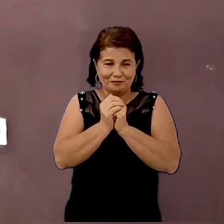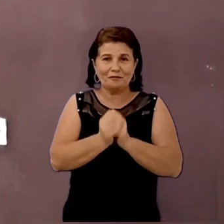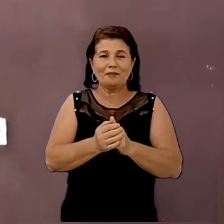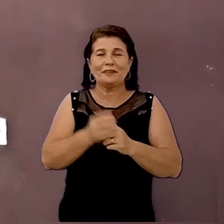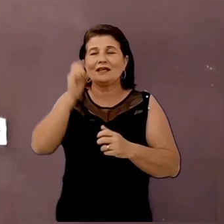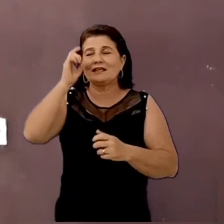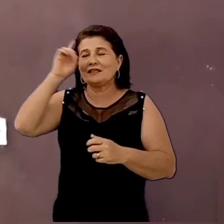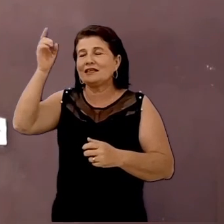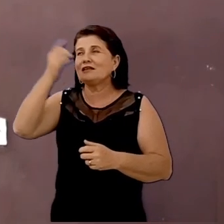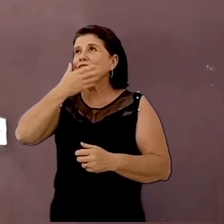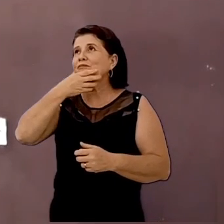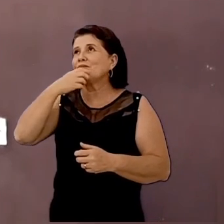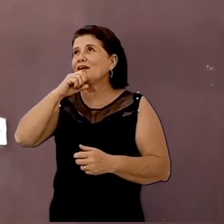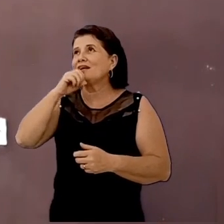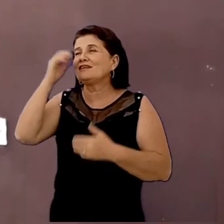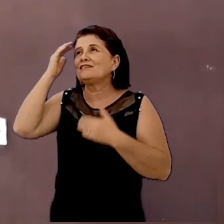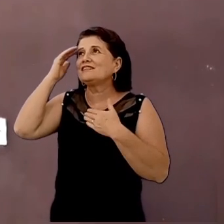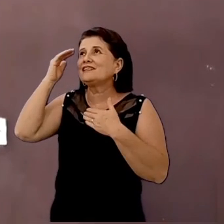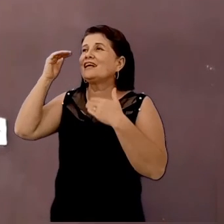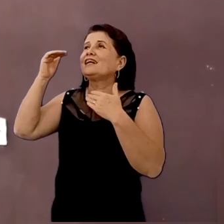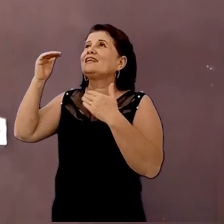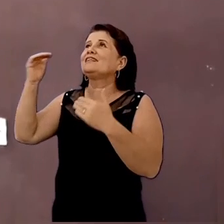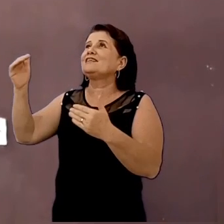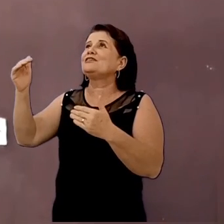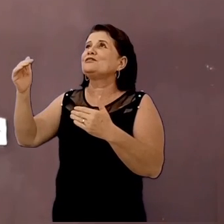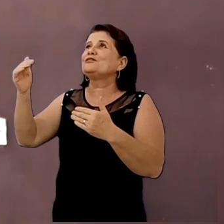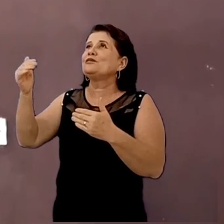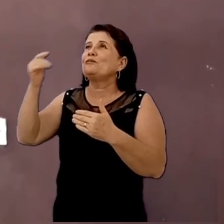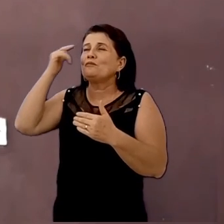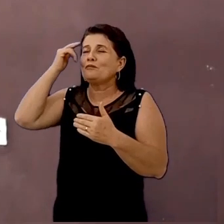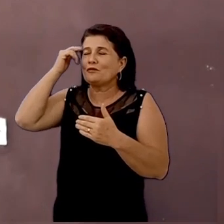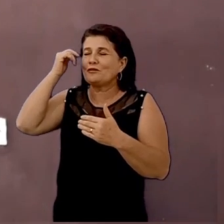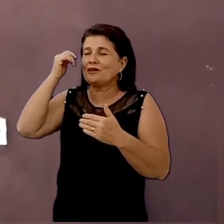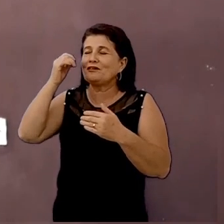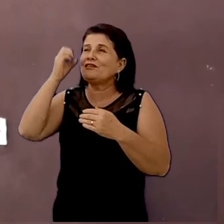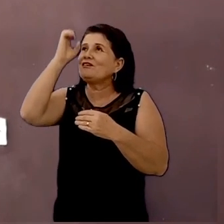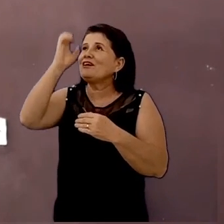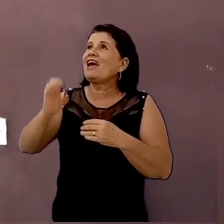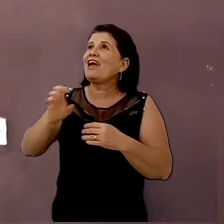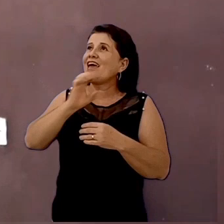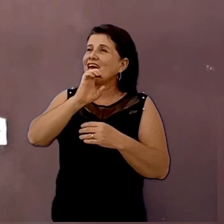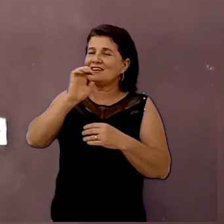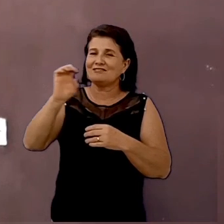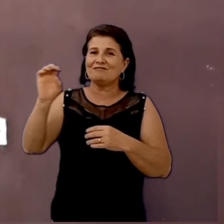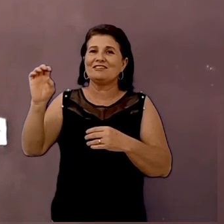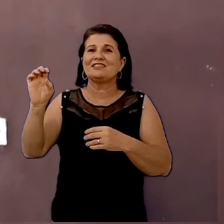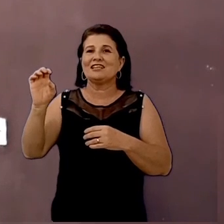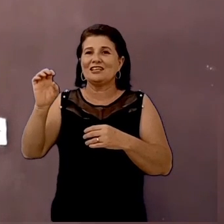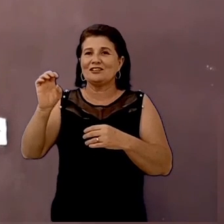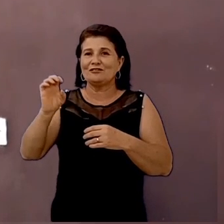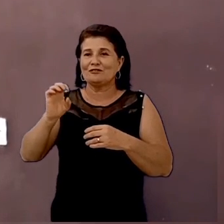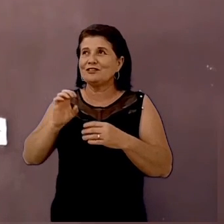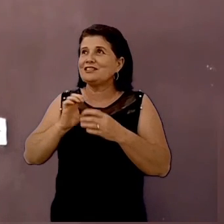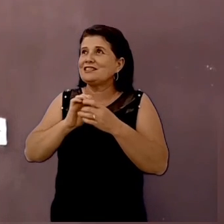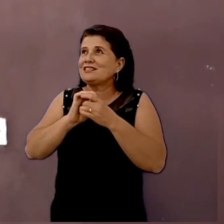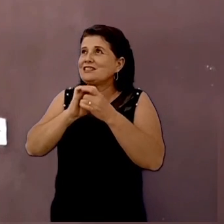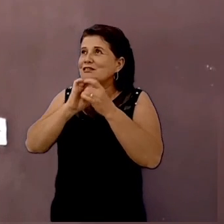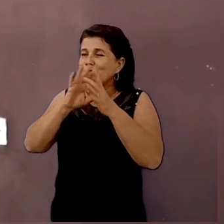Senhor Deus e Pai, eu te agradeço, porque o teu evangelho nos libertou de todo